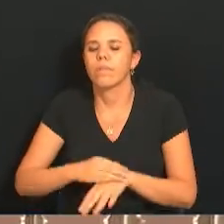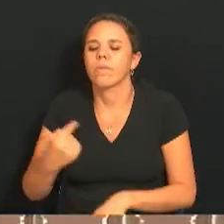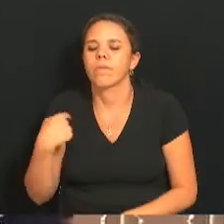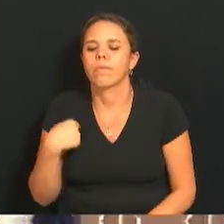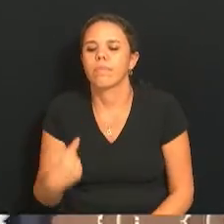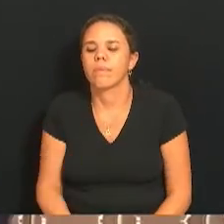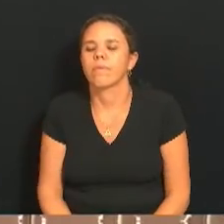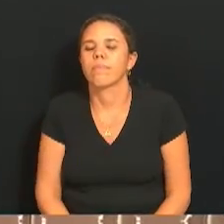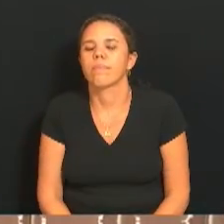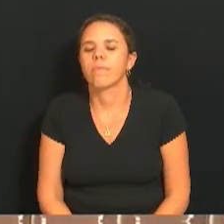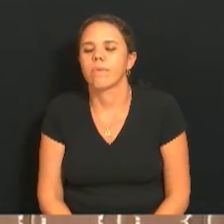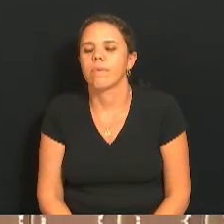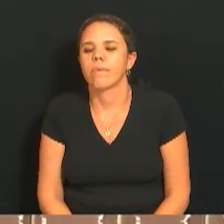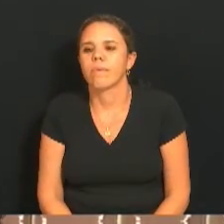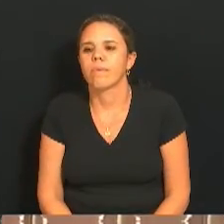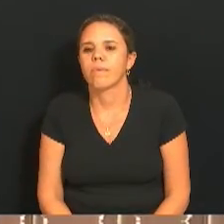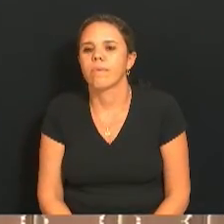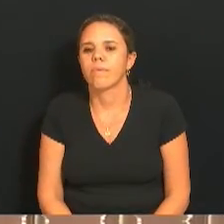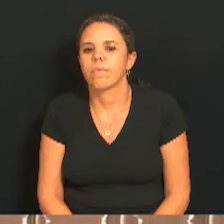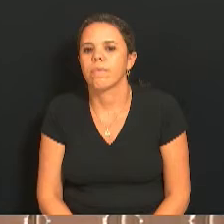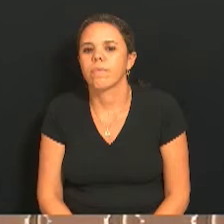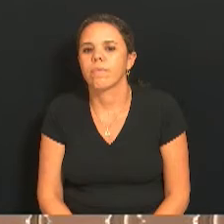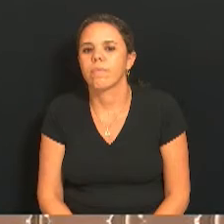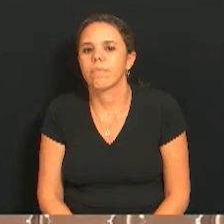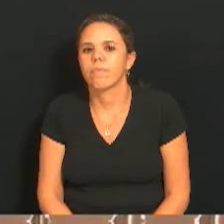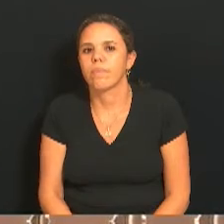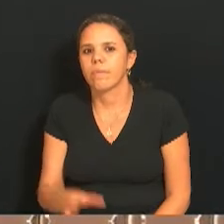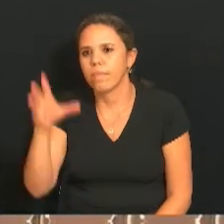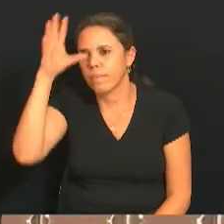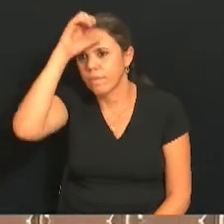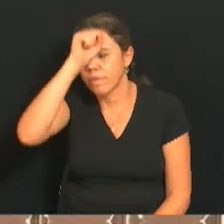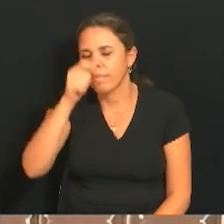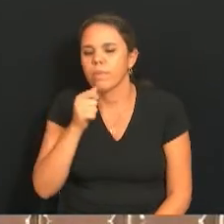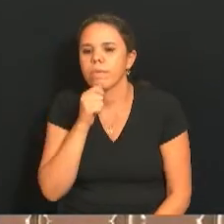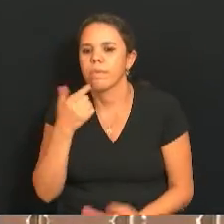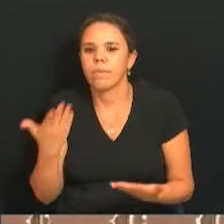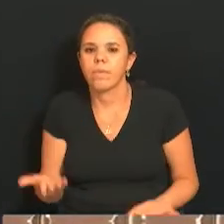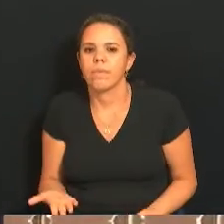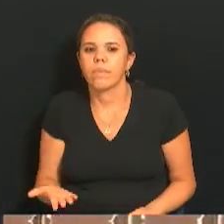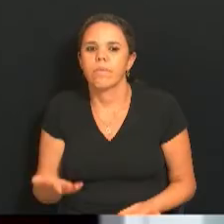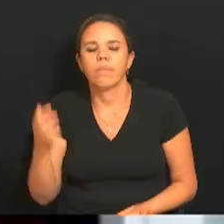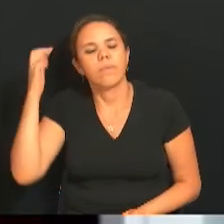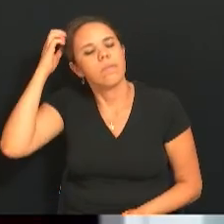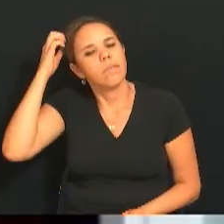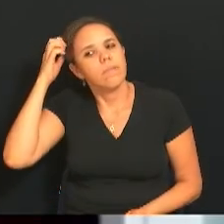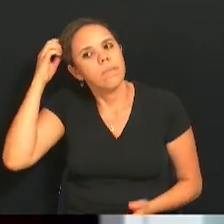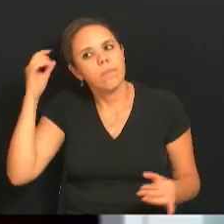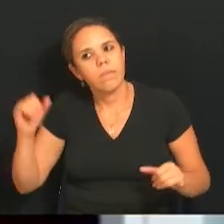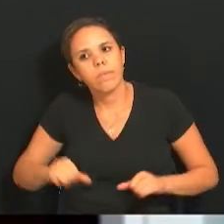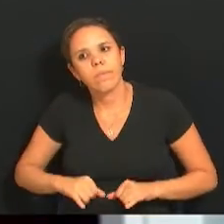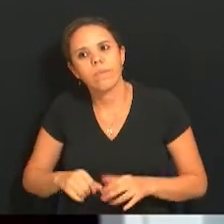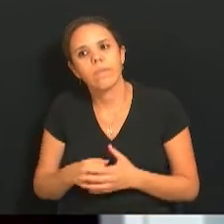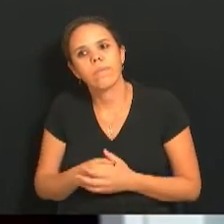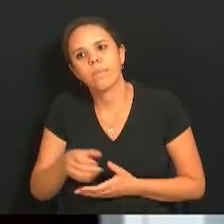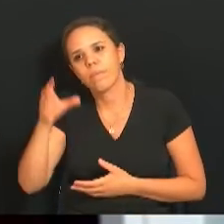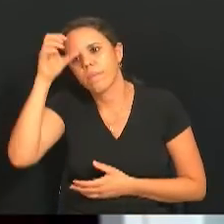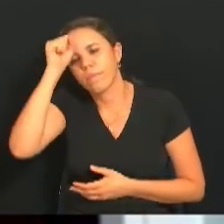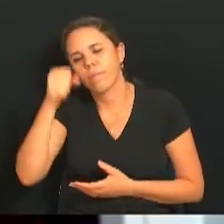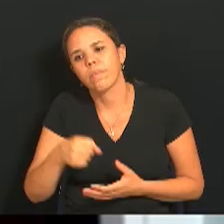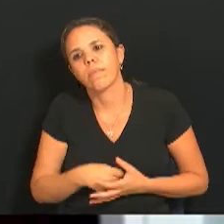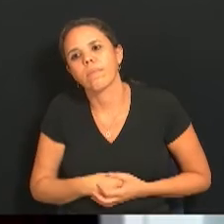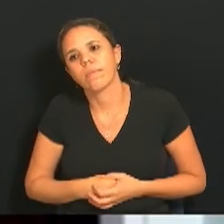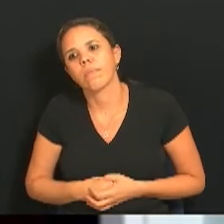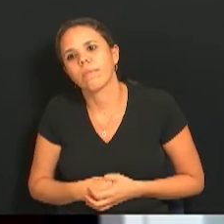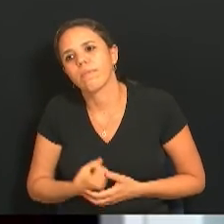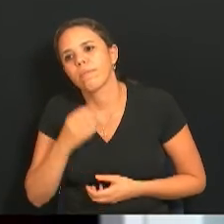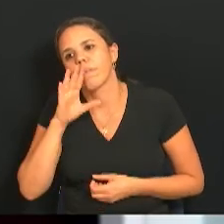não, complicada. Está todo mundo aprendendo, doutora. Desculpa, eu estou apanhando, mais apanhando do que aprendendo. Não, estamos